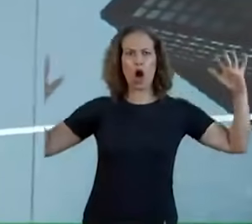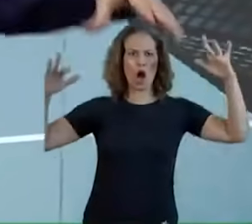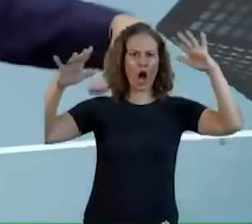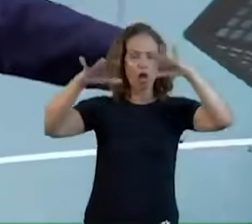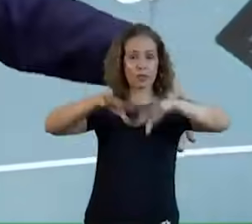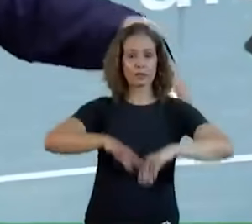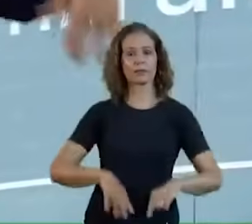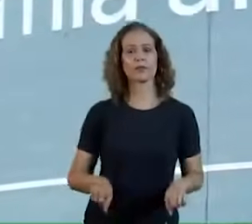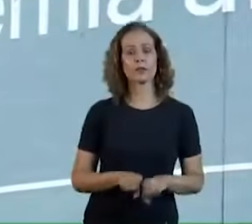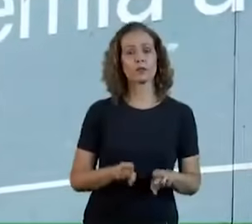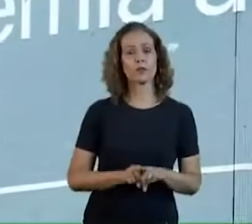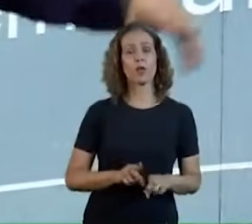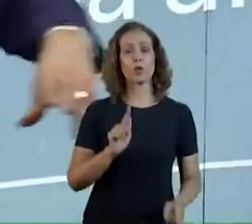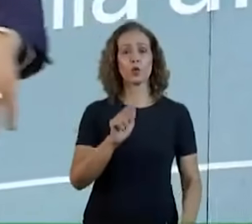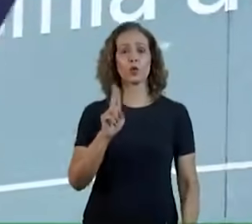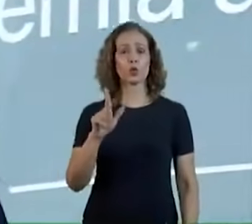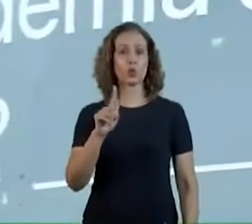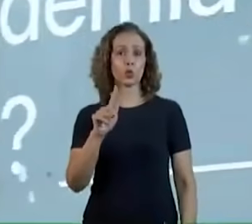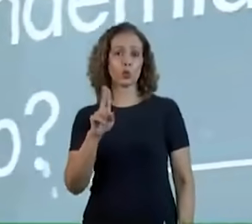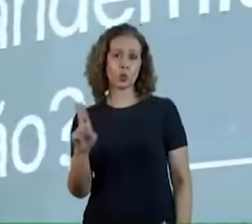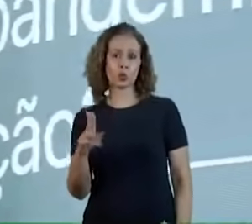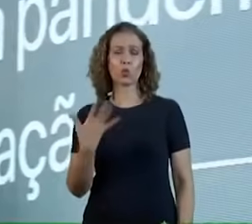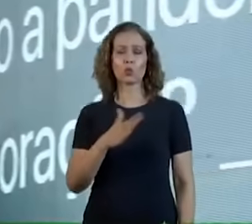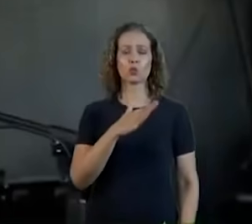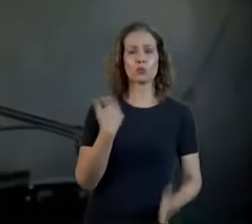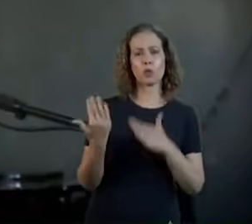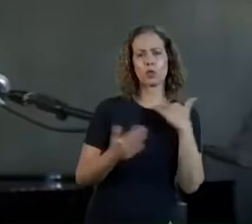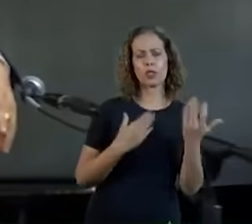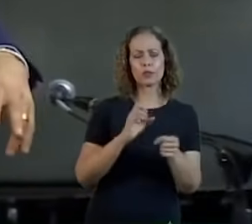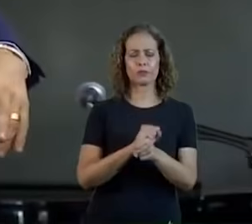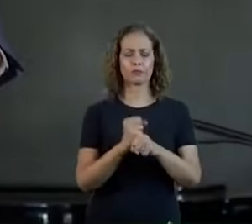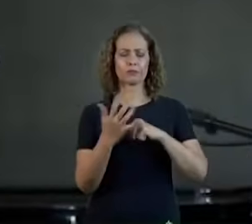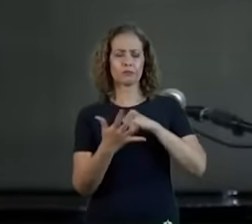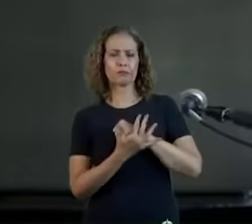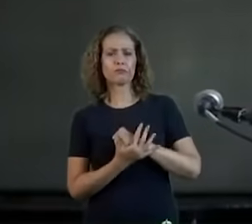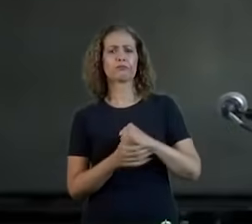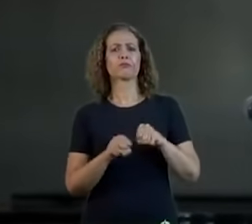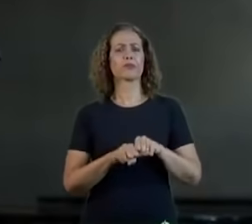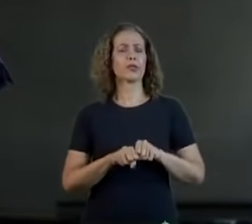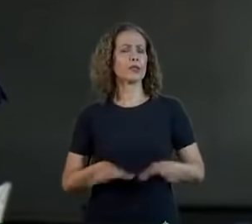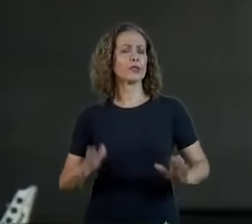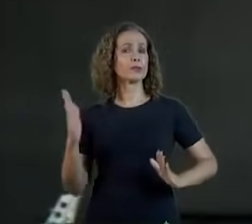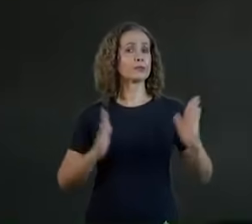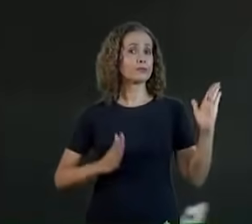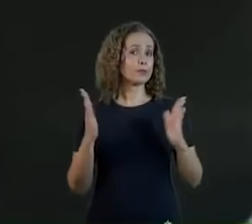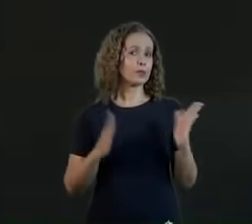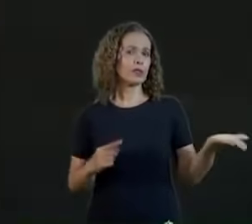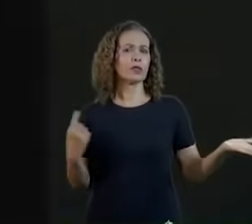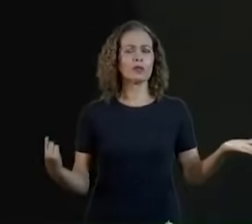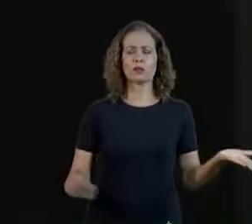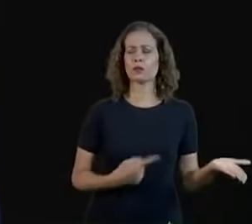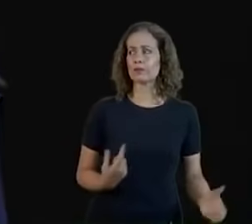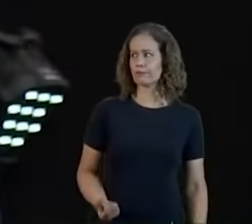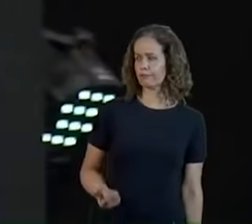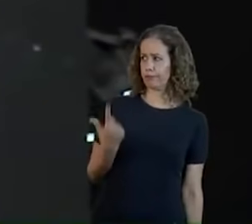morreu o Gugu, morreu não sei quem, pandemia, e nós falamos assim: que